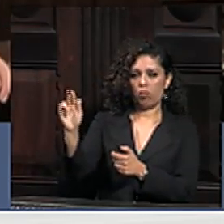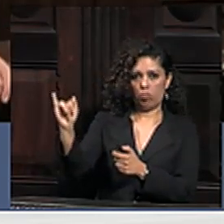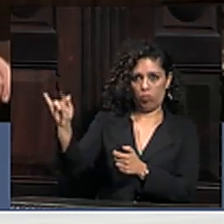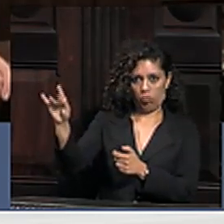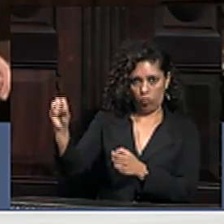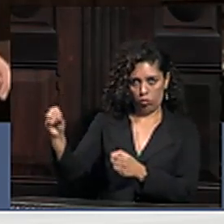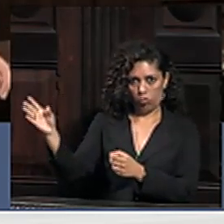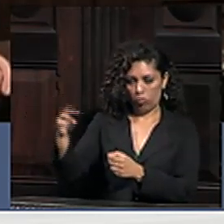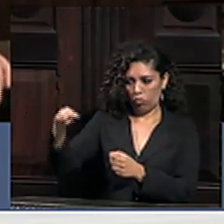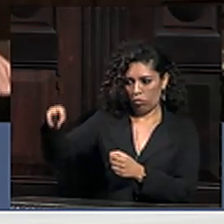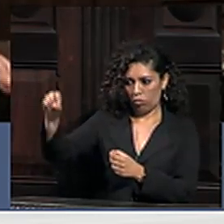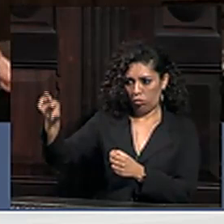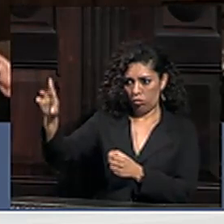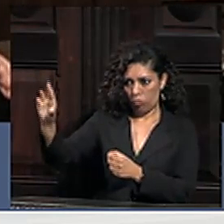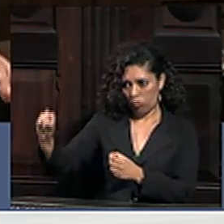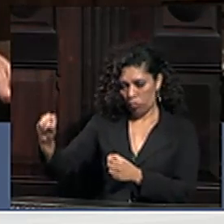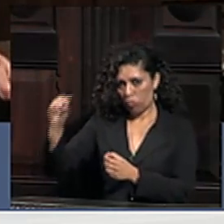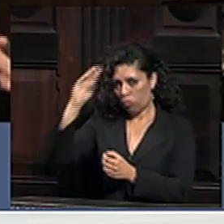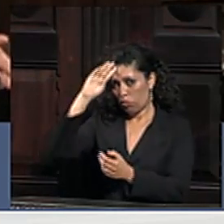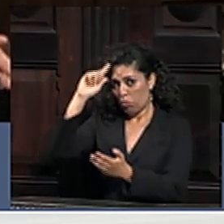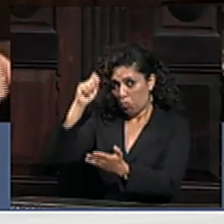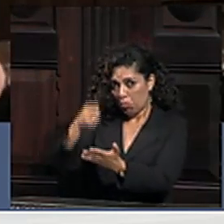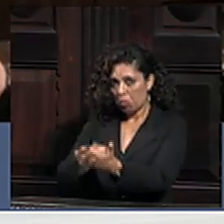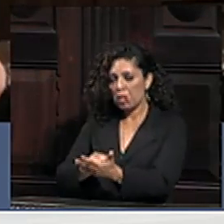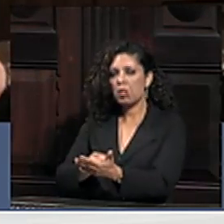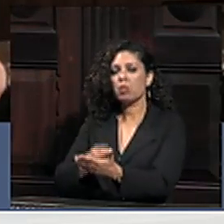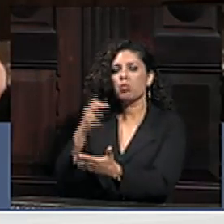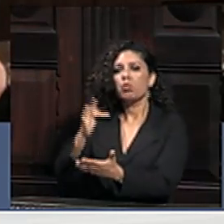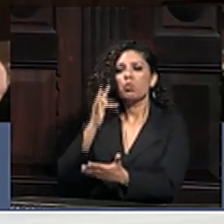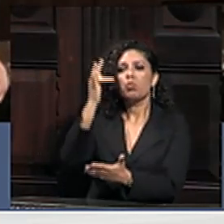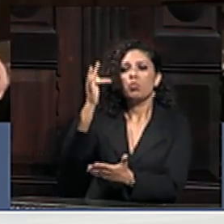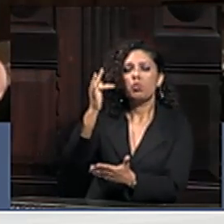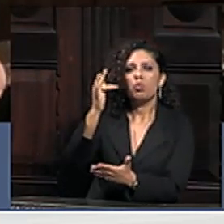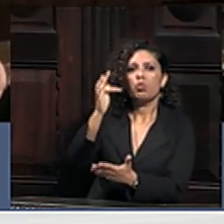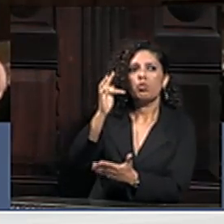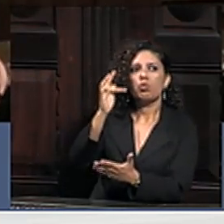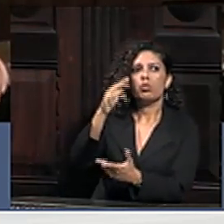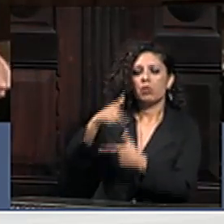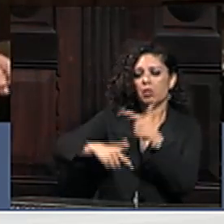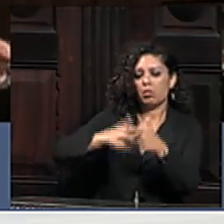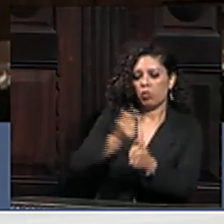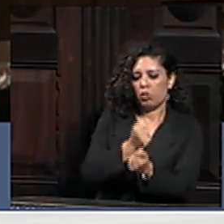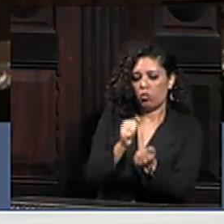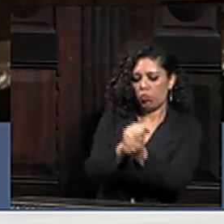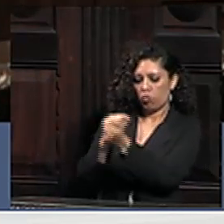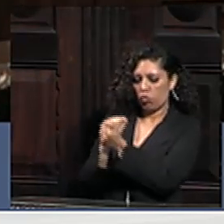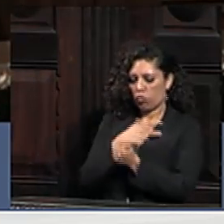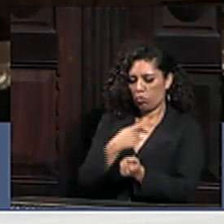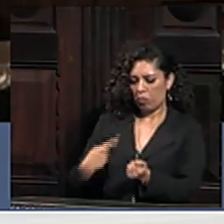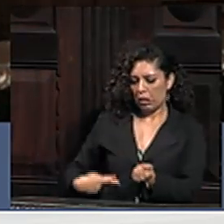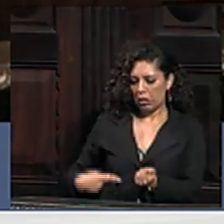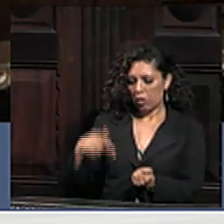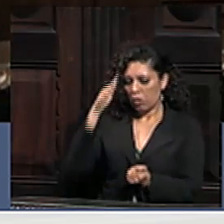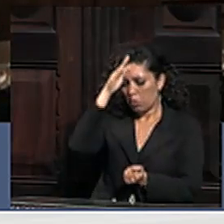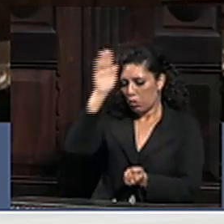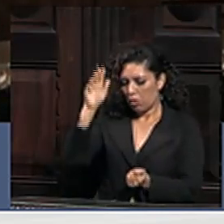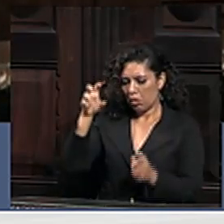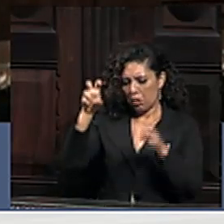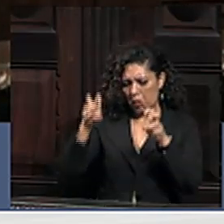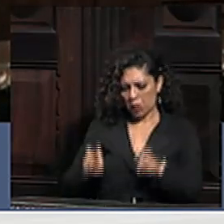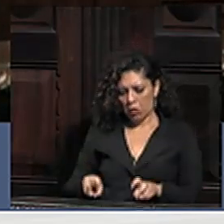decisão de ser ministro, deve ter insentado, deve